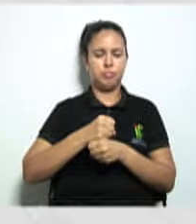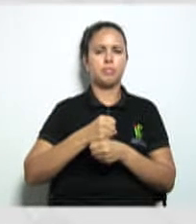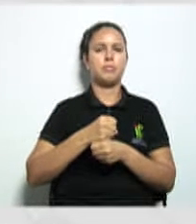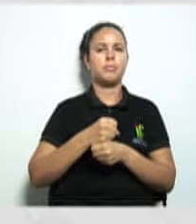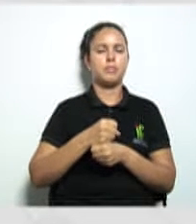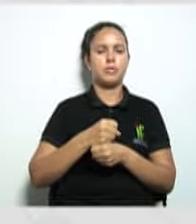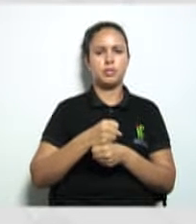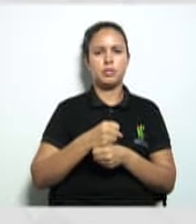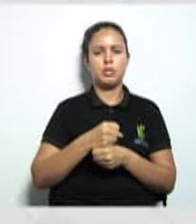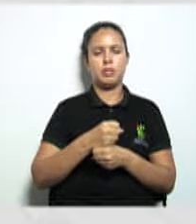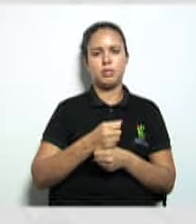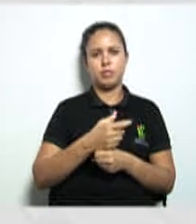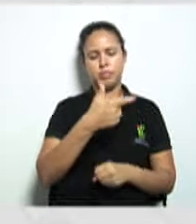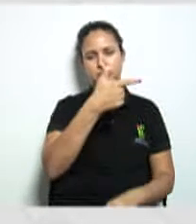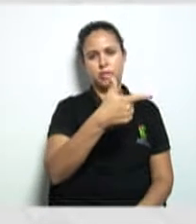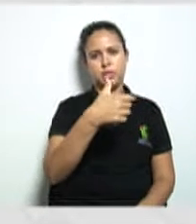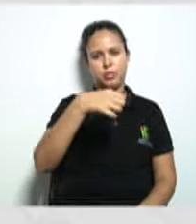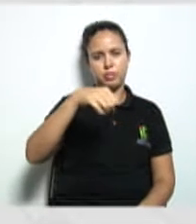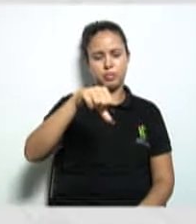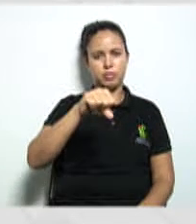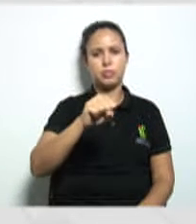28 tecelões